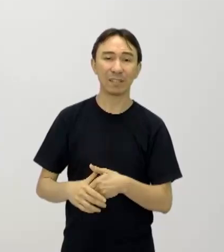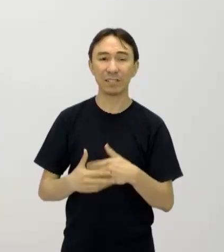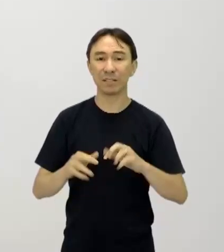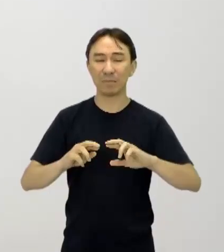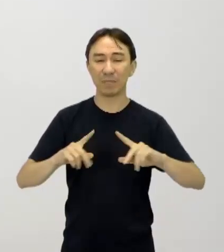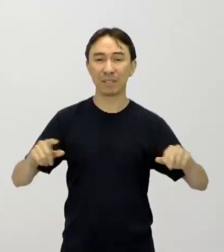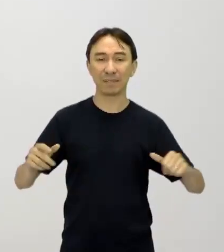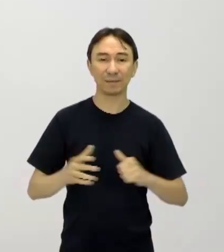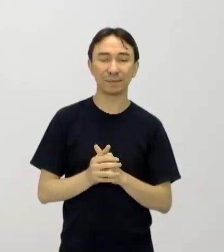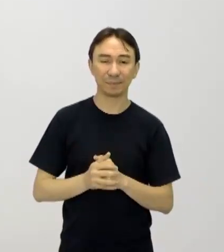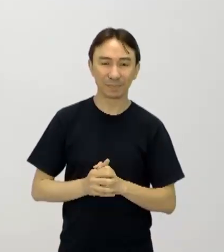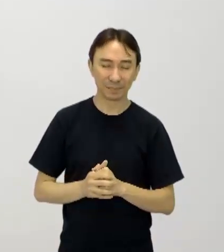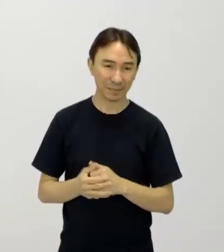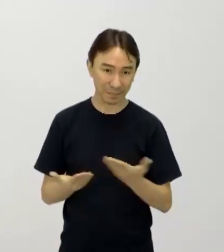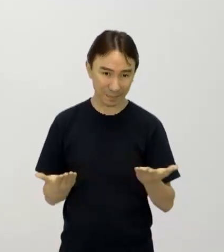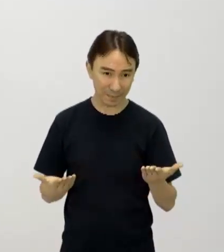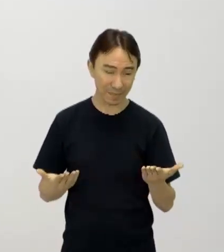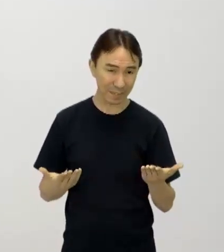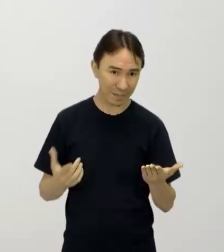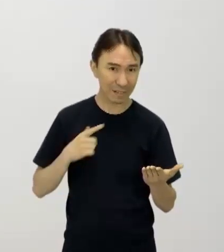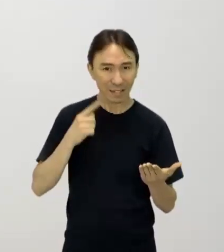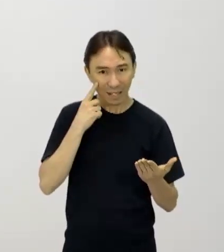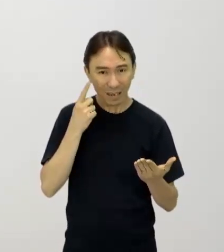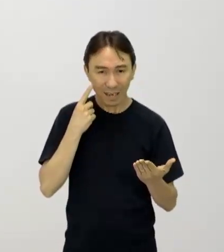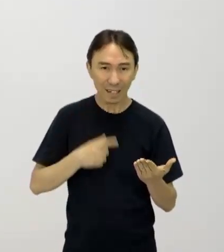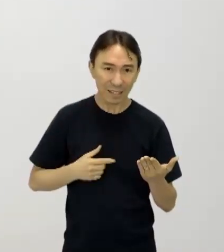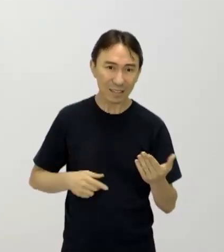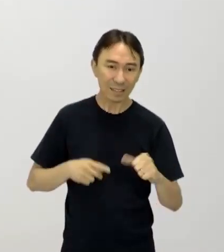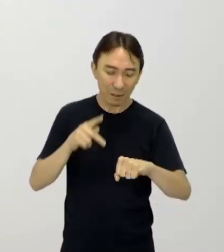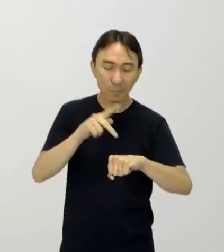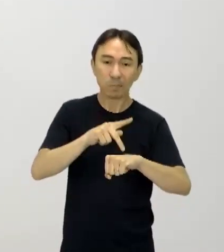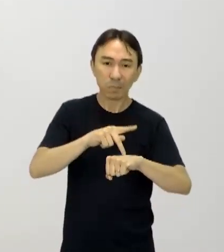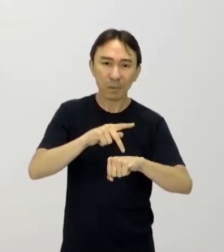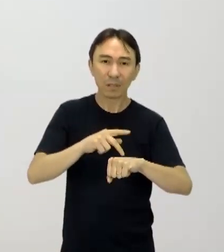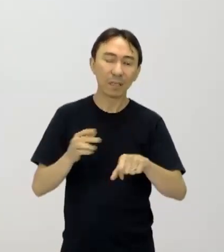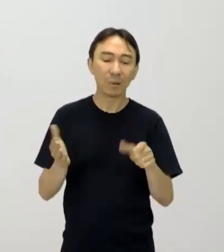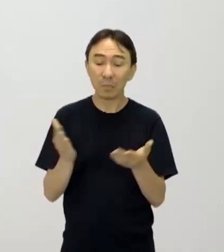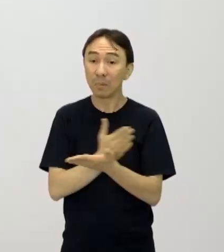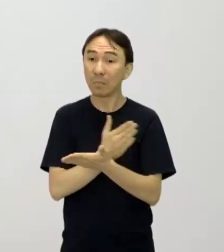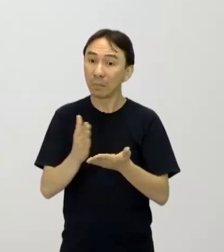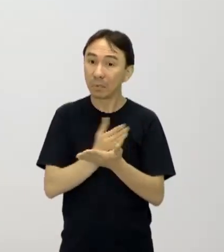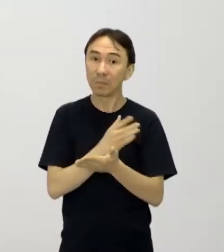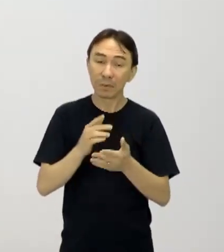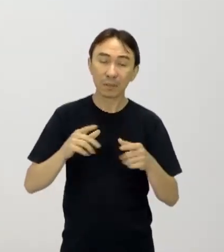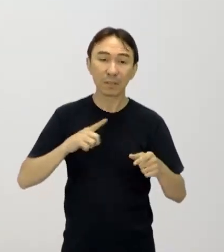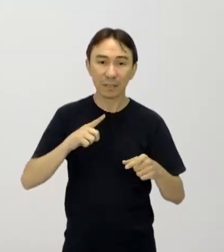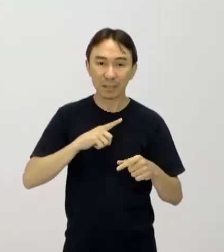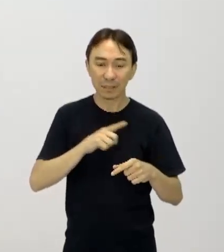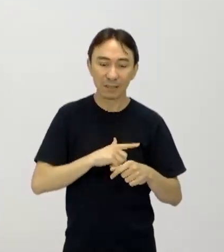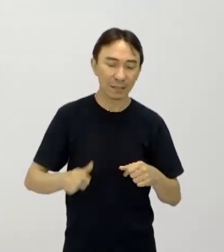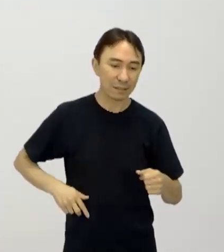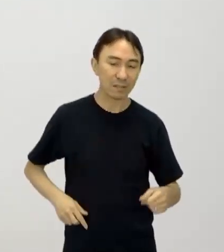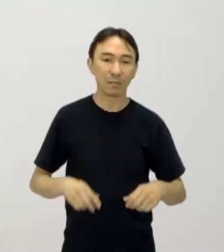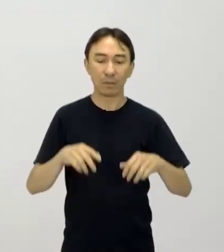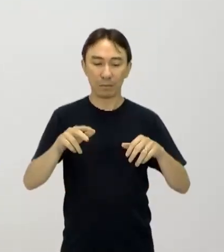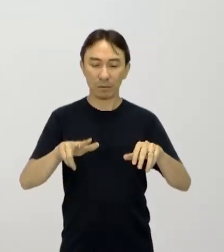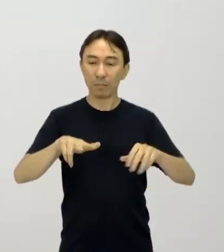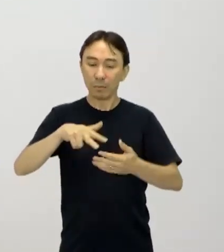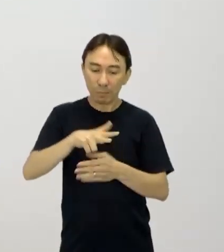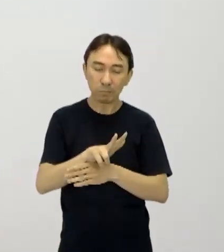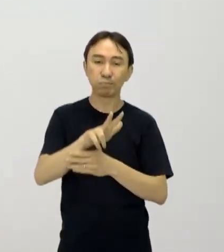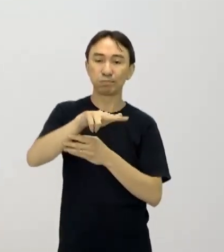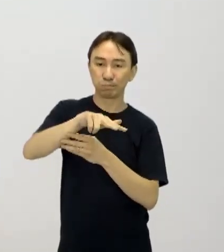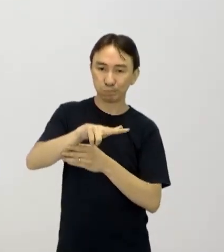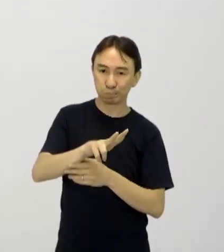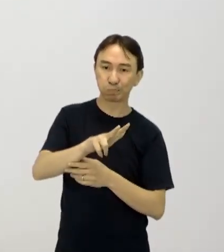sal é muito grande, altera a densidade da água, o pessoal vai lá como ponto turístico para ficar boiando e tudo mais, que é mais fácil boiar. Você deve saber disso, né? Quando